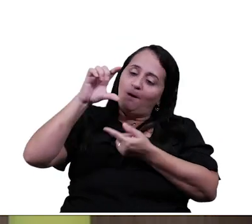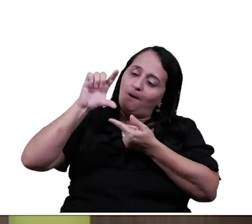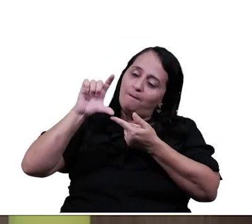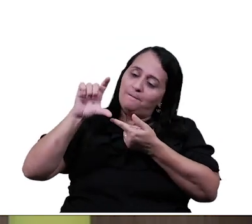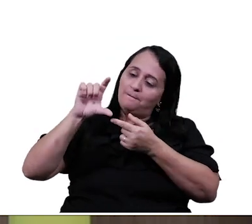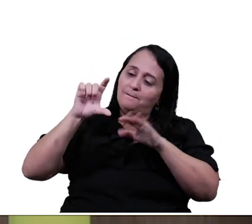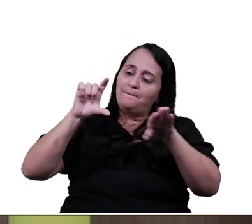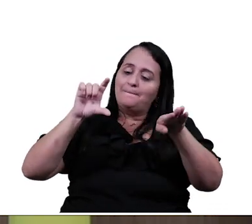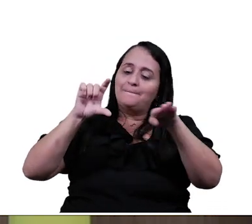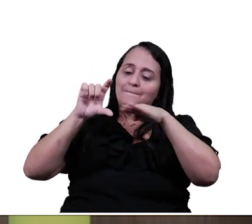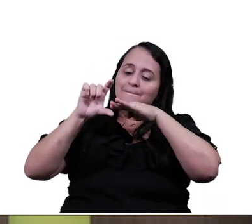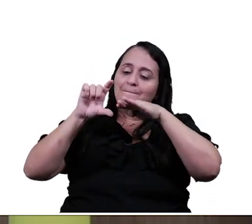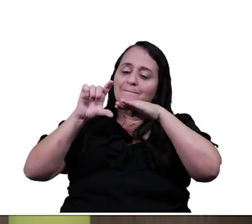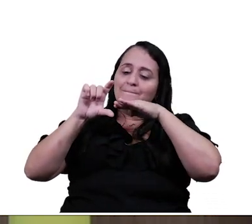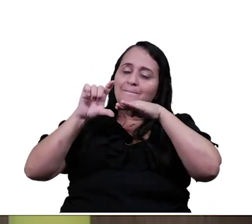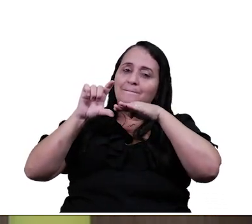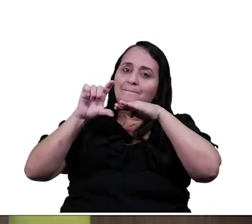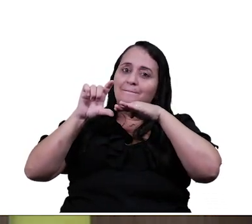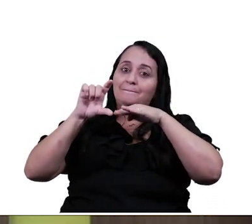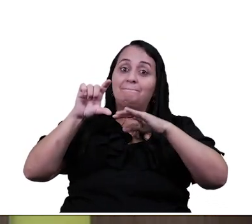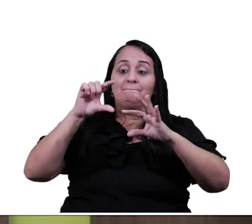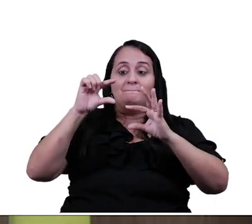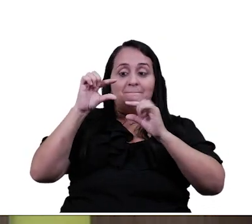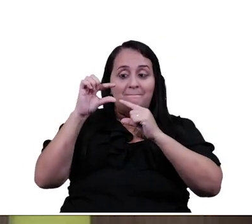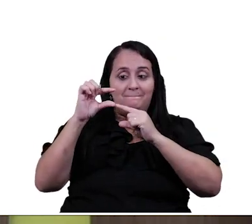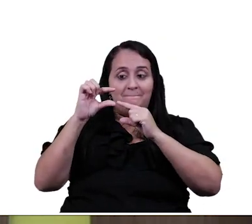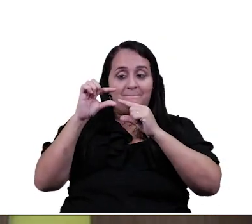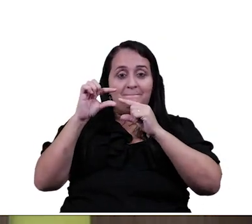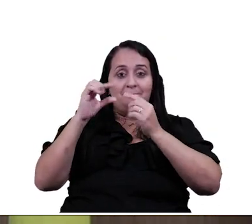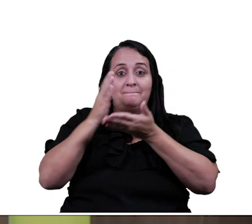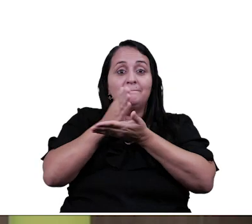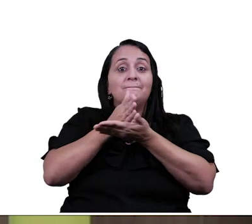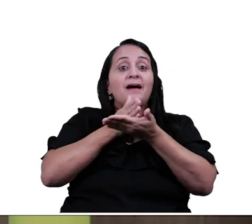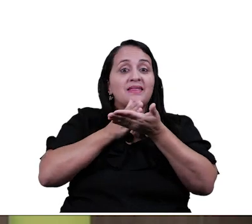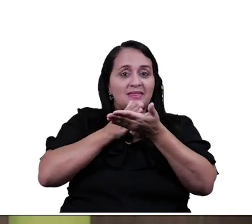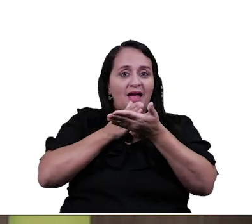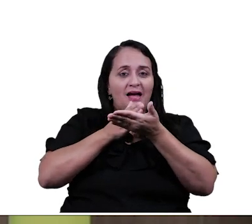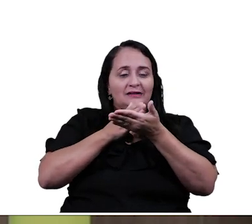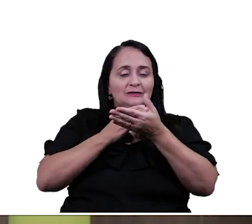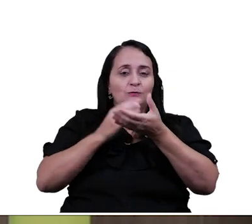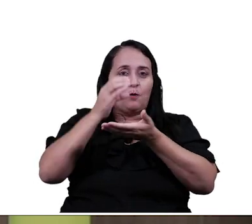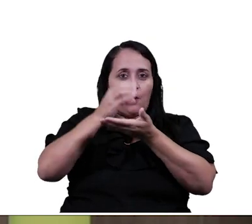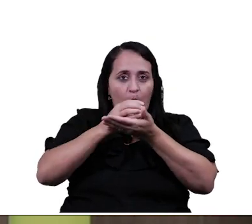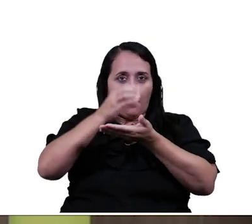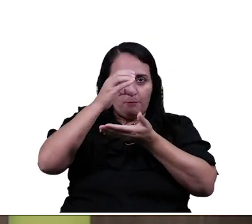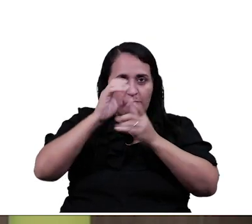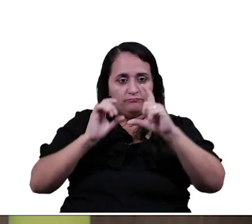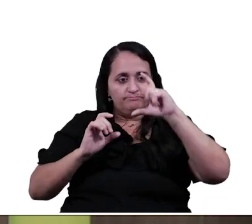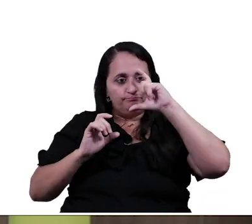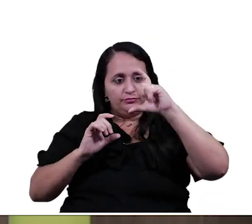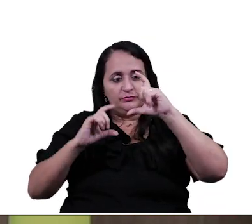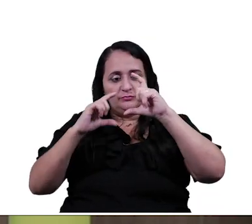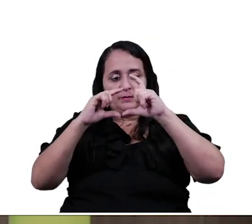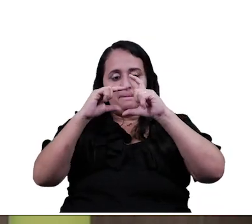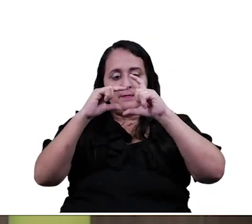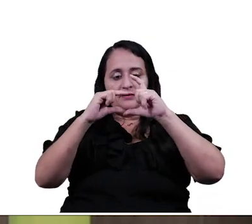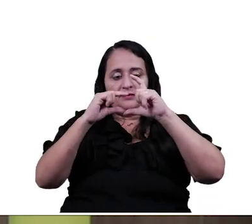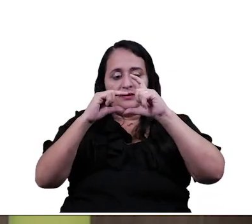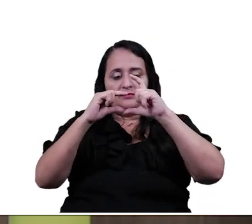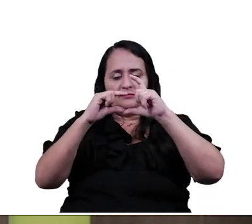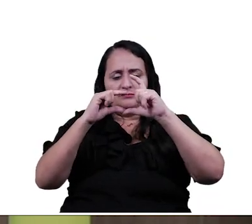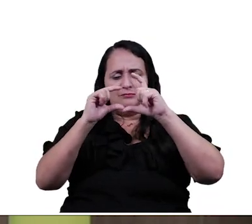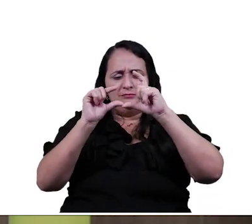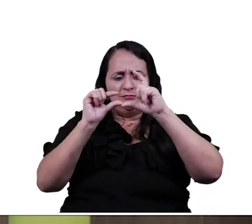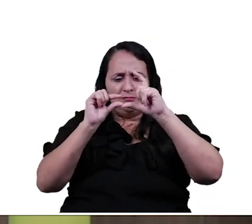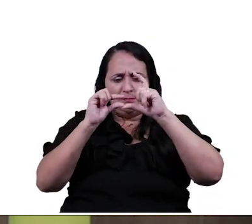metade. Então, podemos entender que esse 1 quarto vai ser a metade dessa metade aqui, que foi 100.